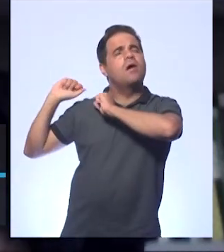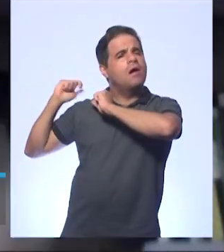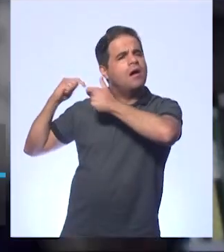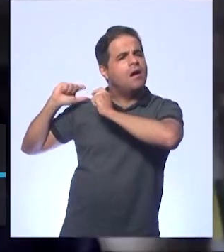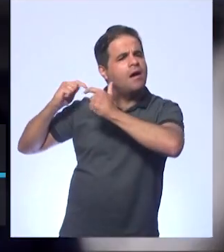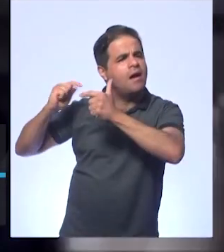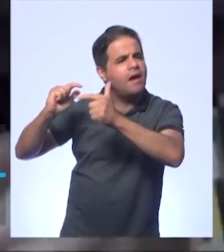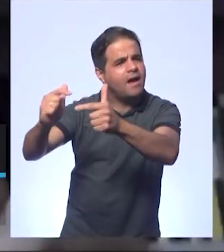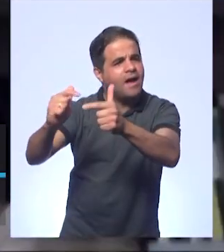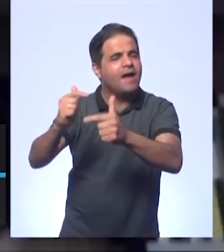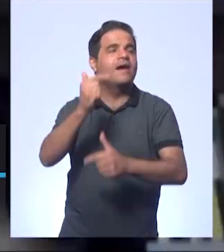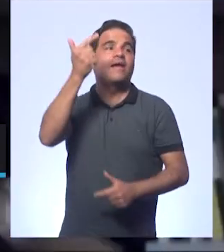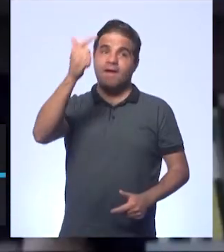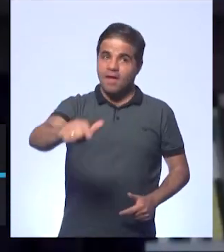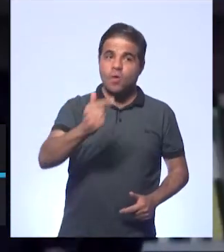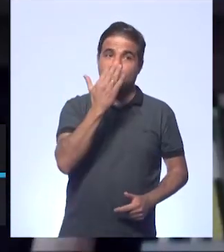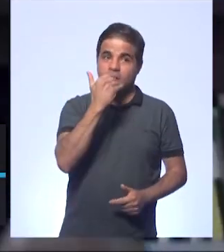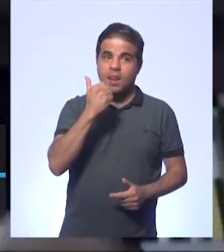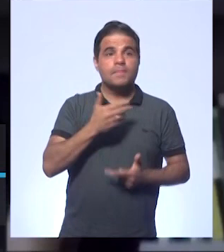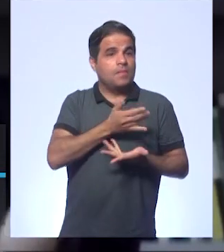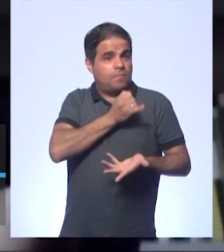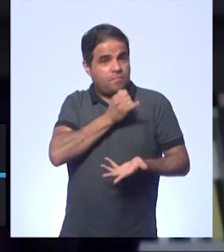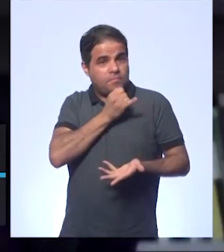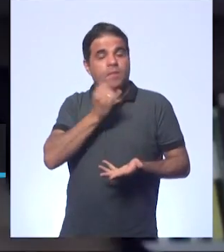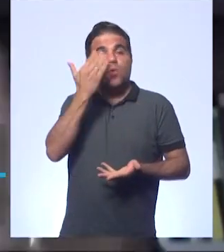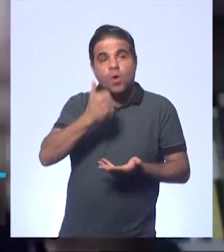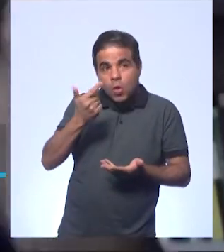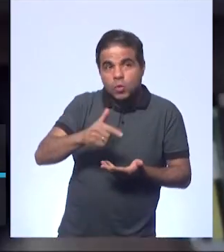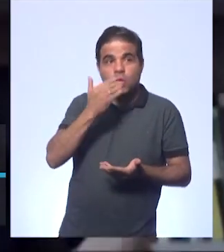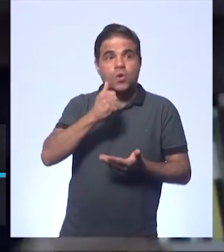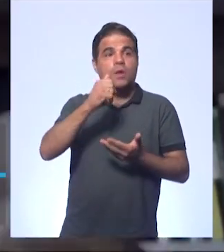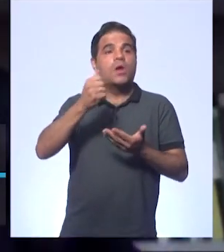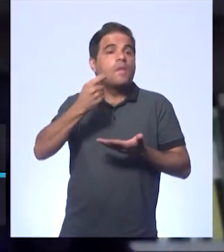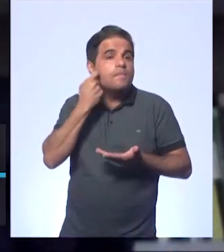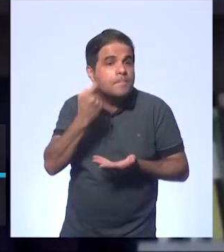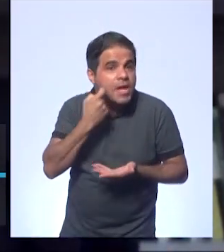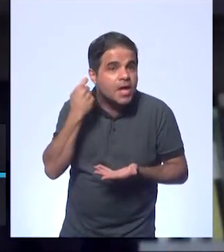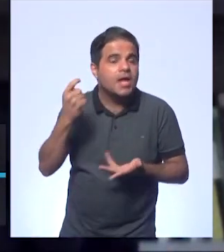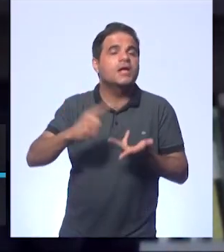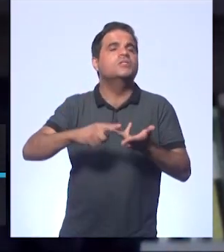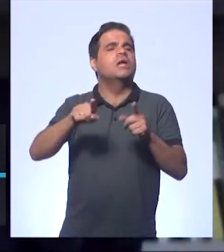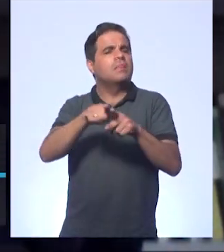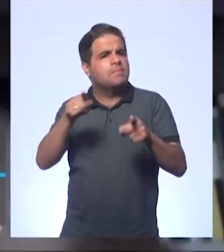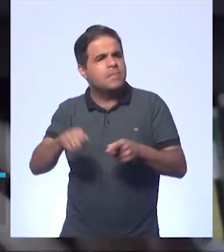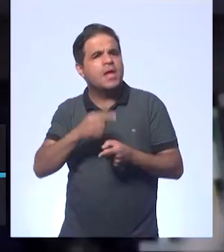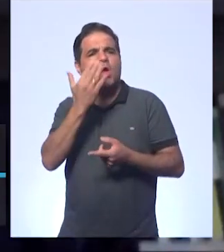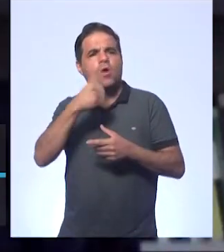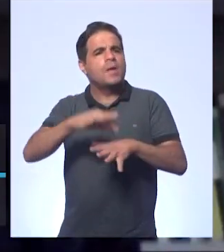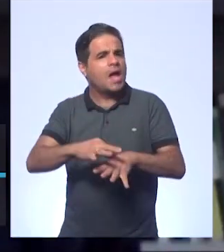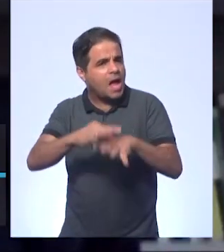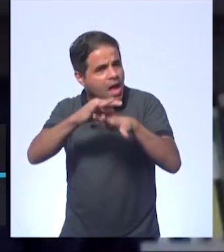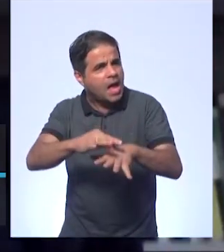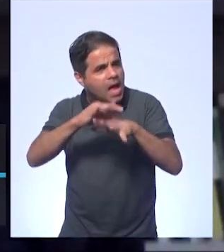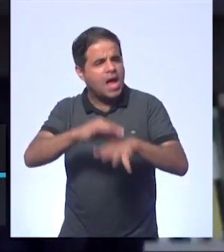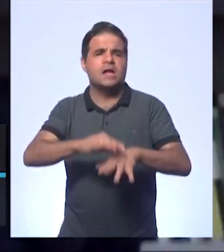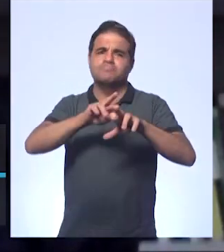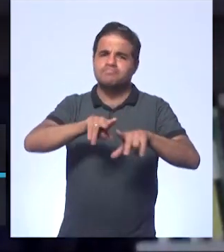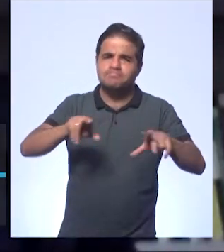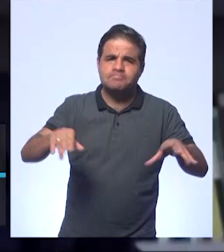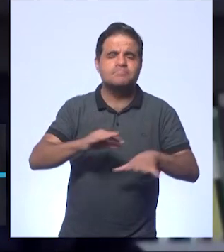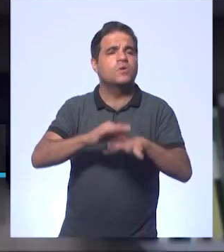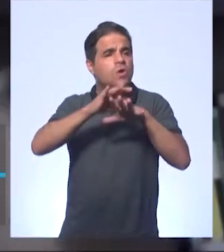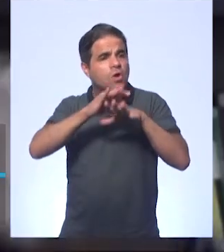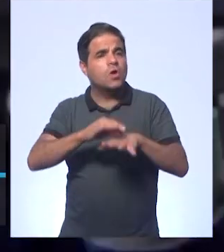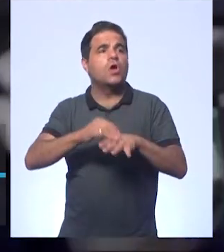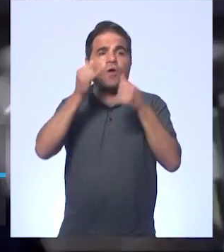Então, veja, e outro alimento, por exemplo, nós consumimos peixe, consumimos muita carne, por exemplo,